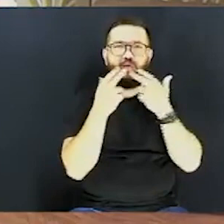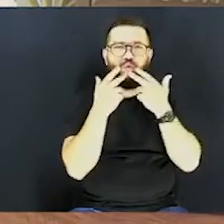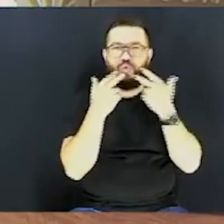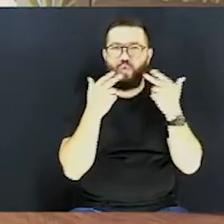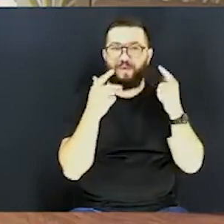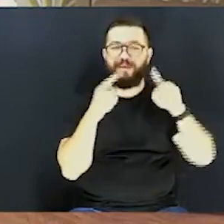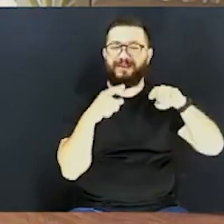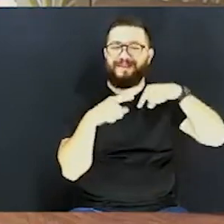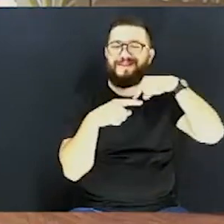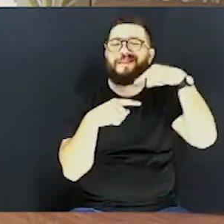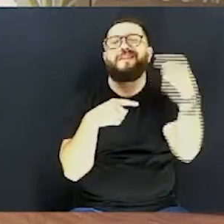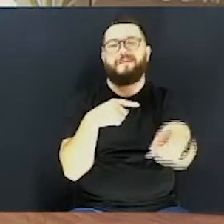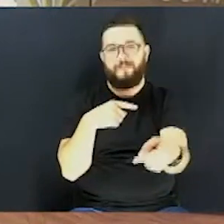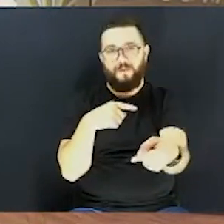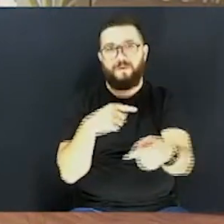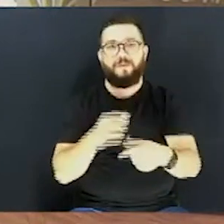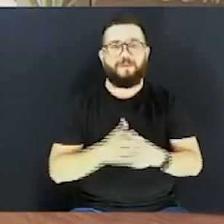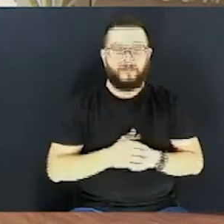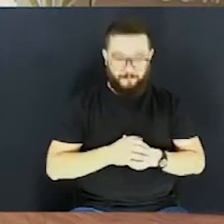Bom,